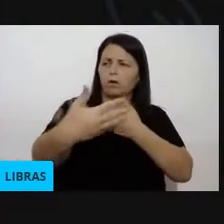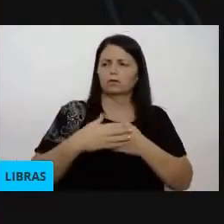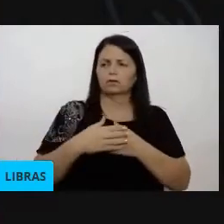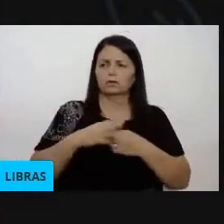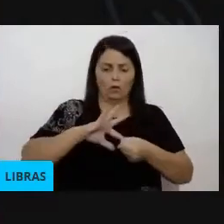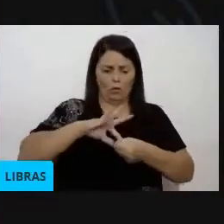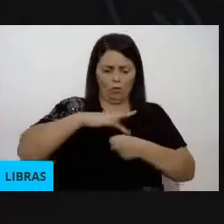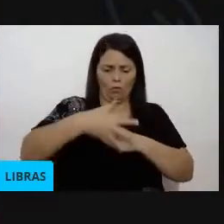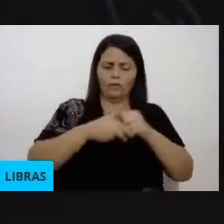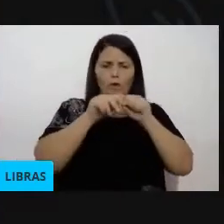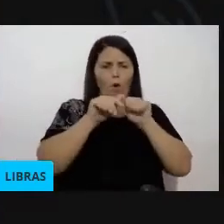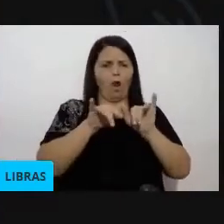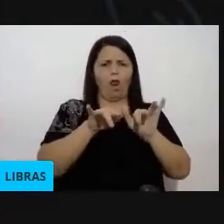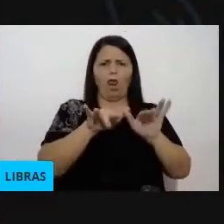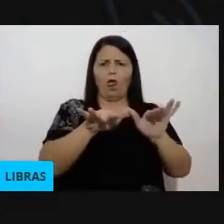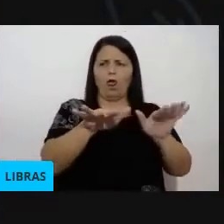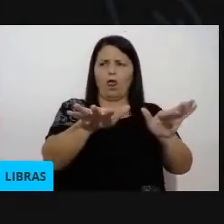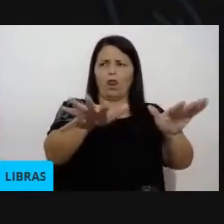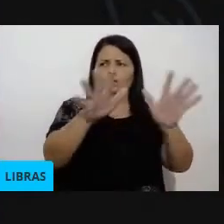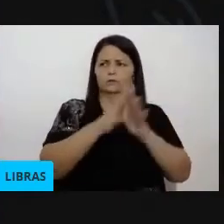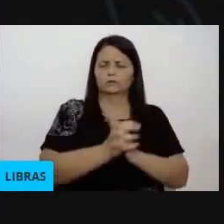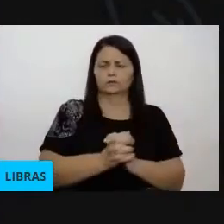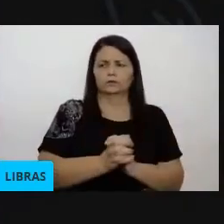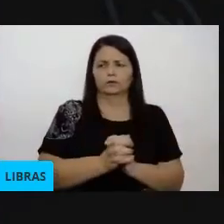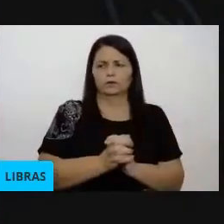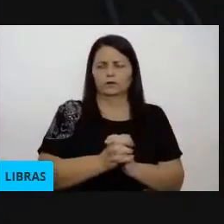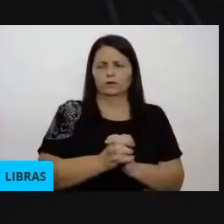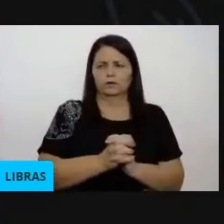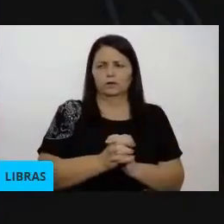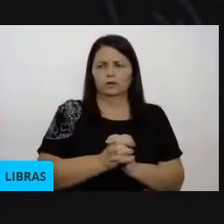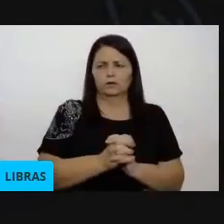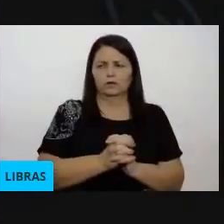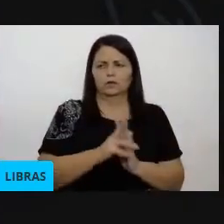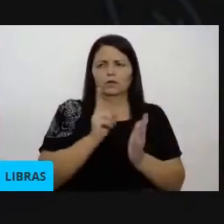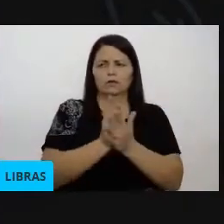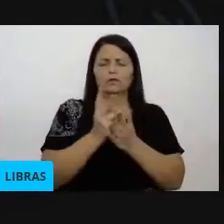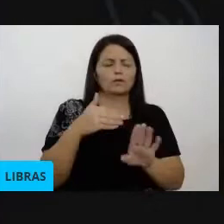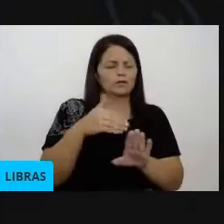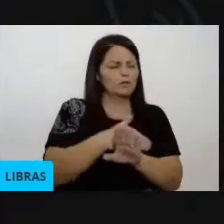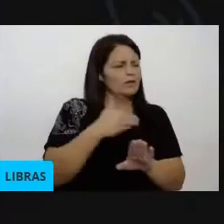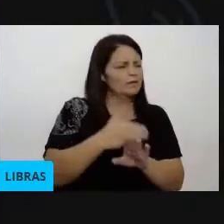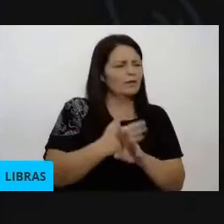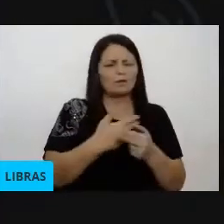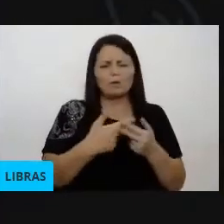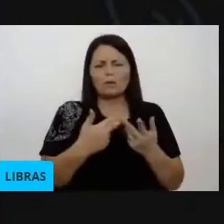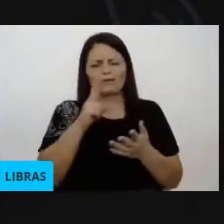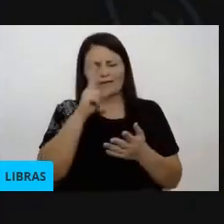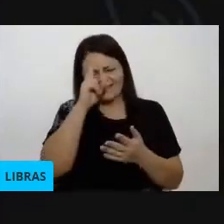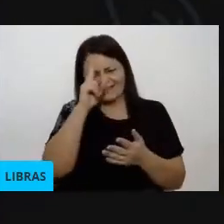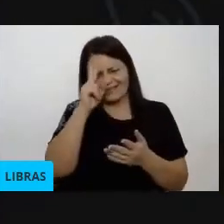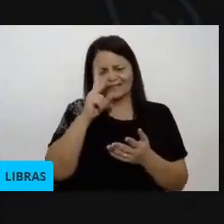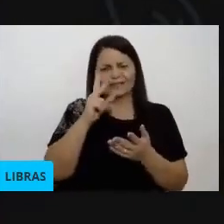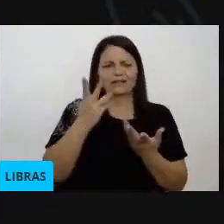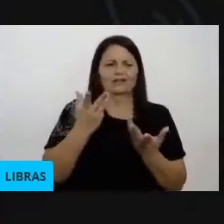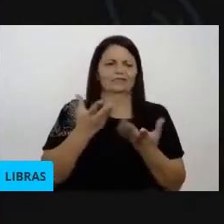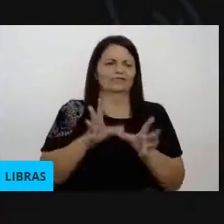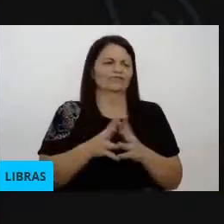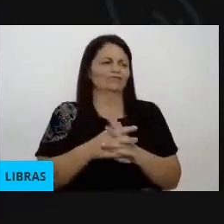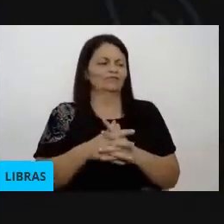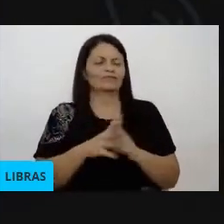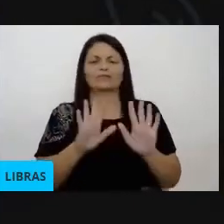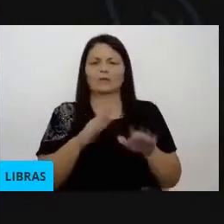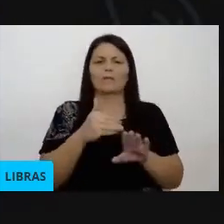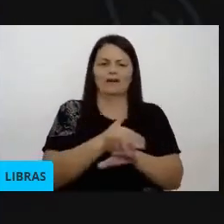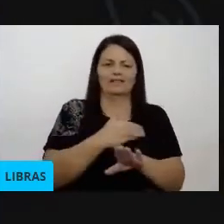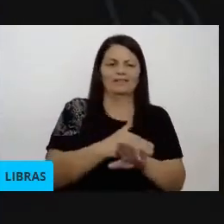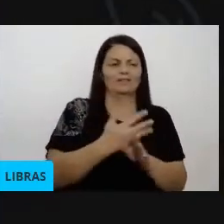marco. Eu acho que eu sempre quis participar de algo histórico, né? Não quero mais.